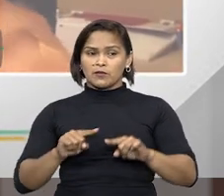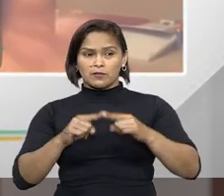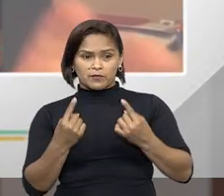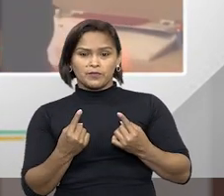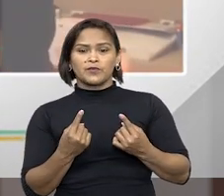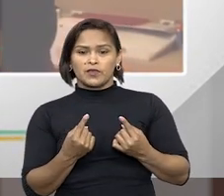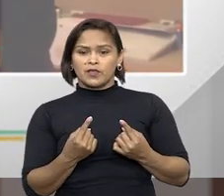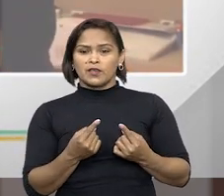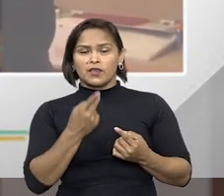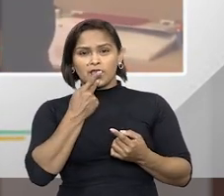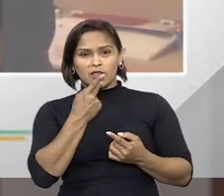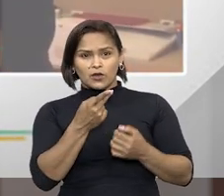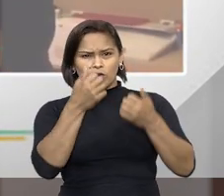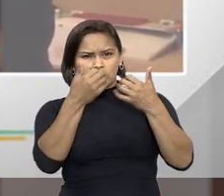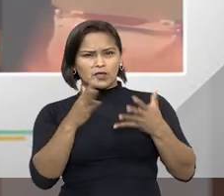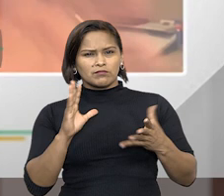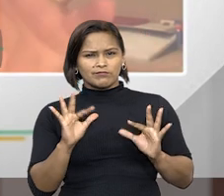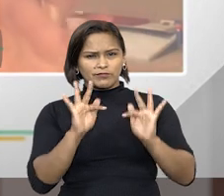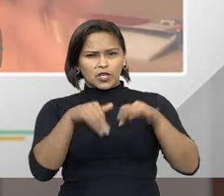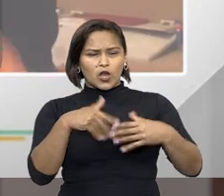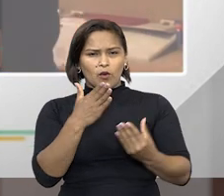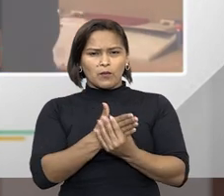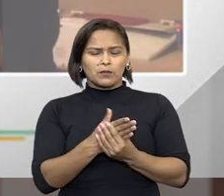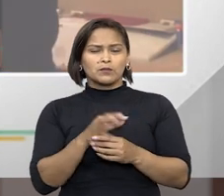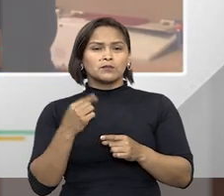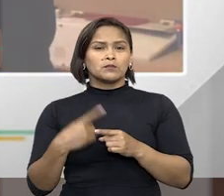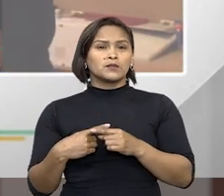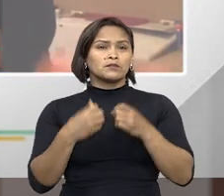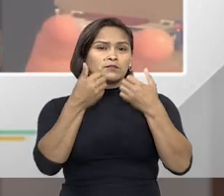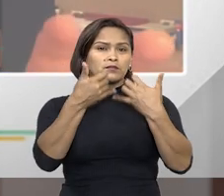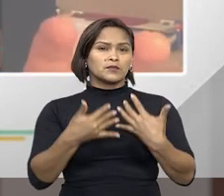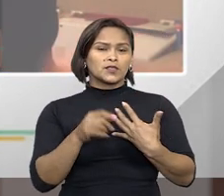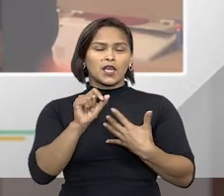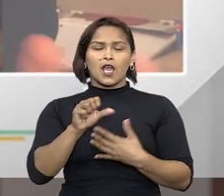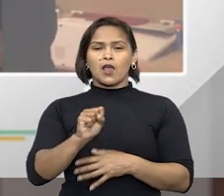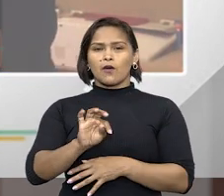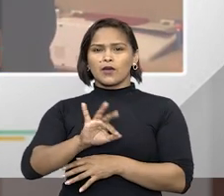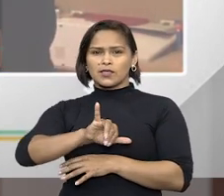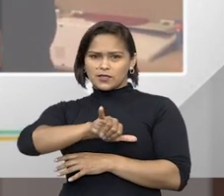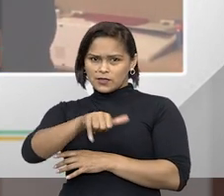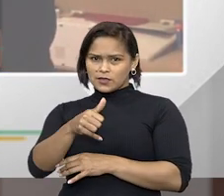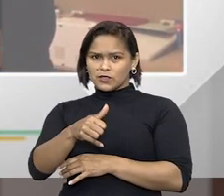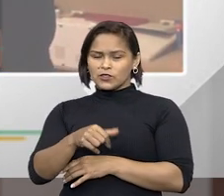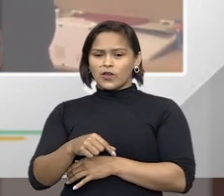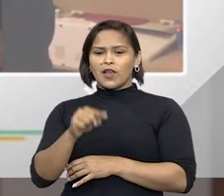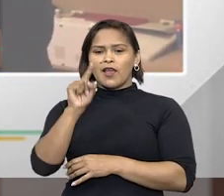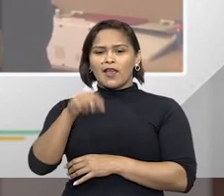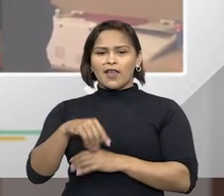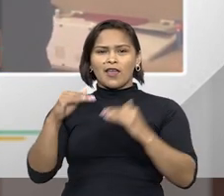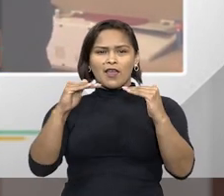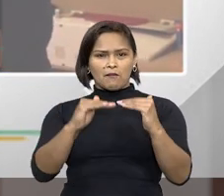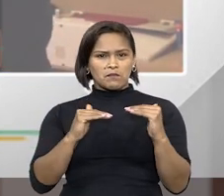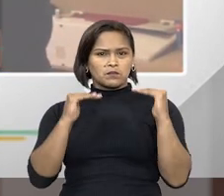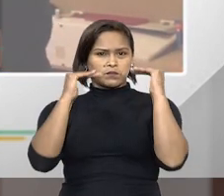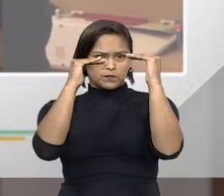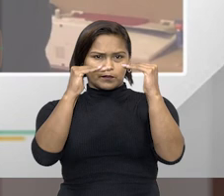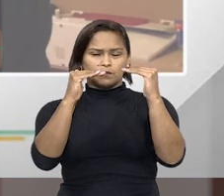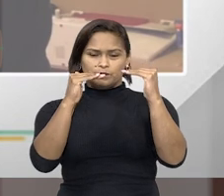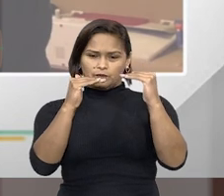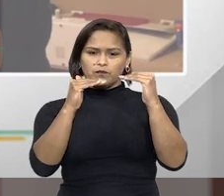fato concreto para dizer que o STJ é a instância, não é bem